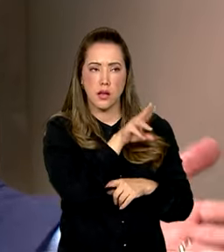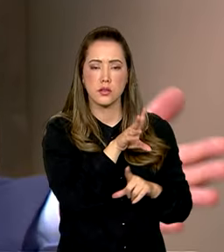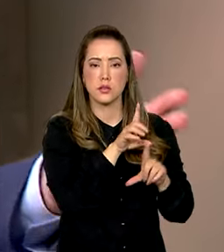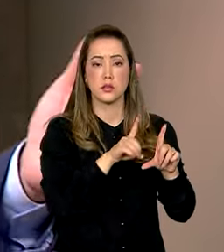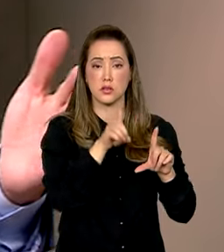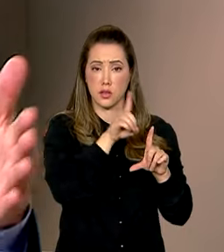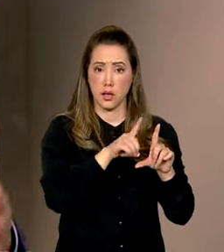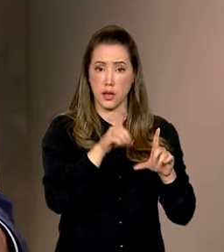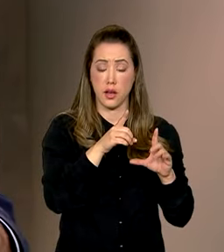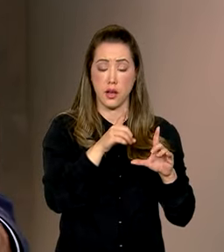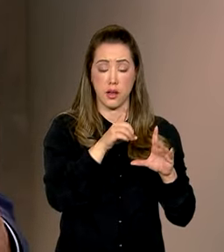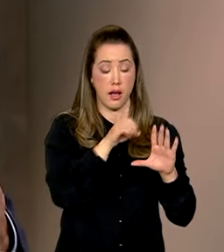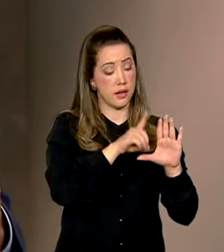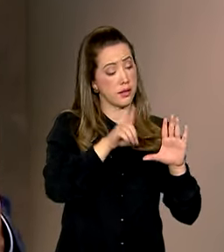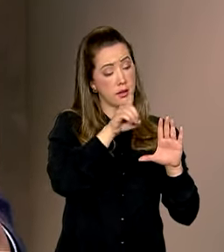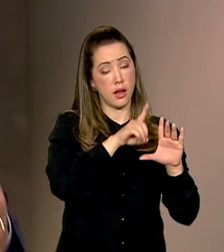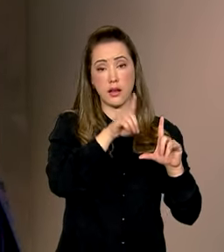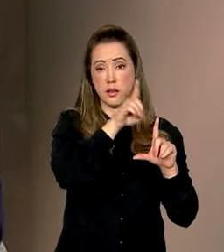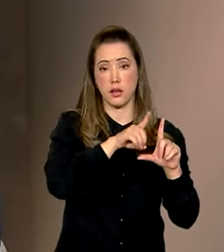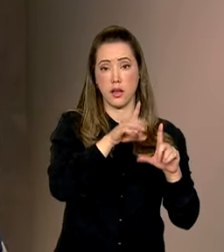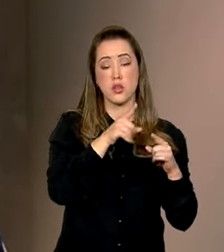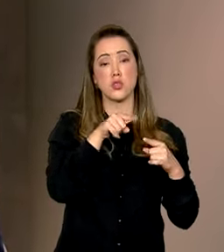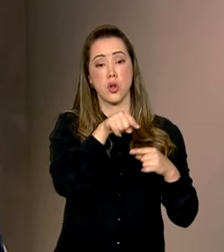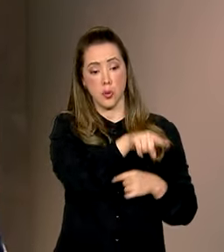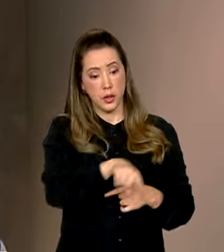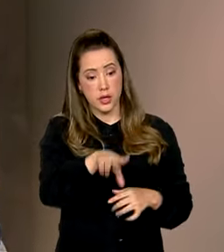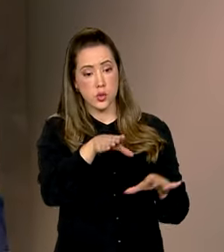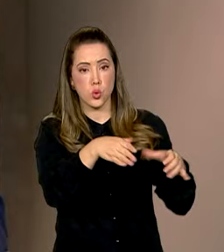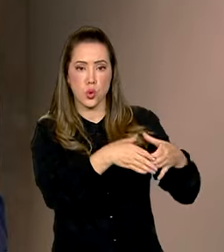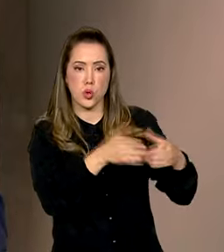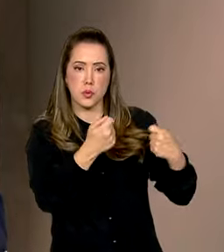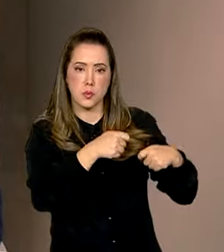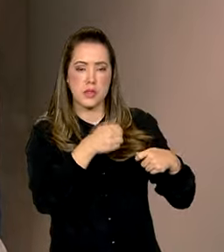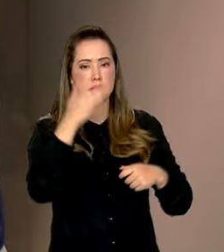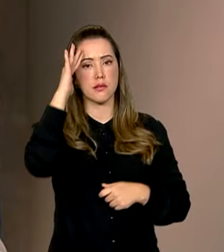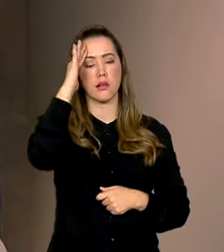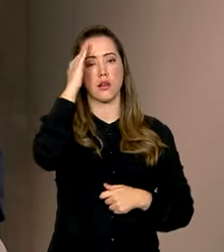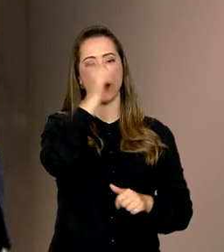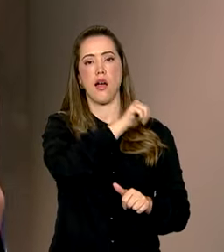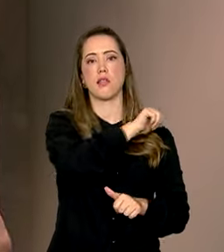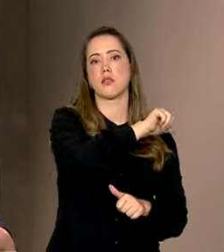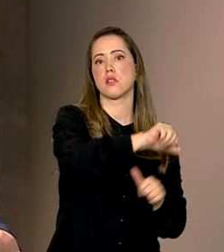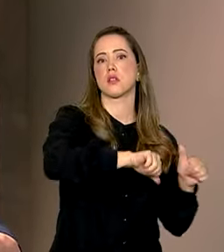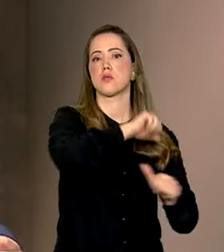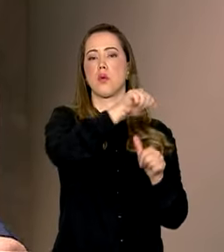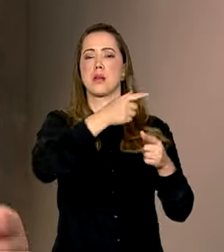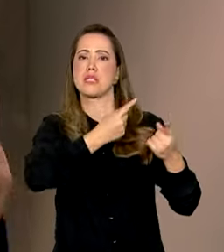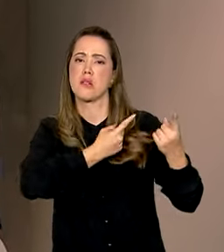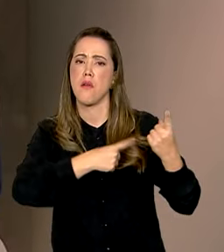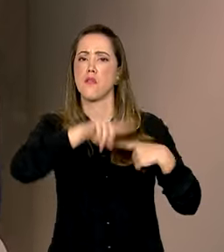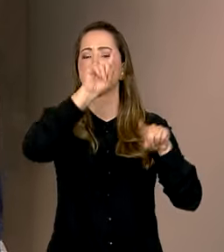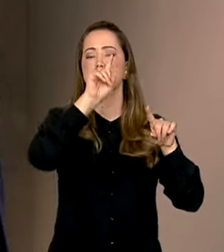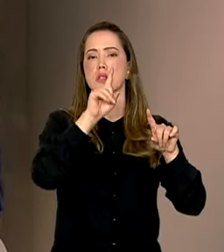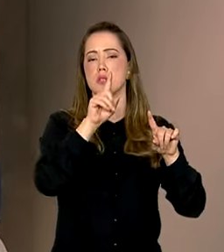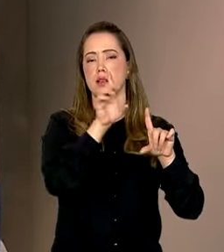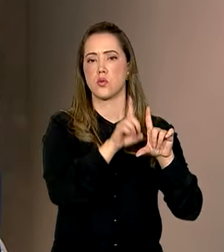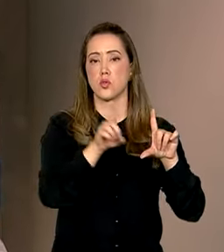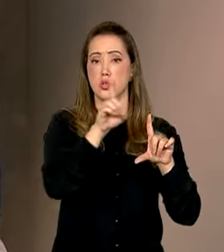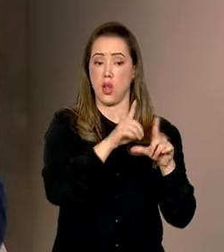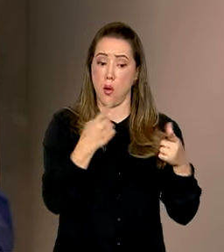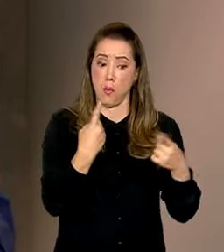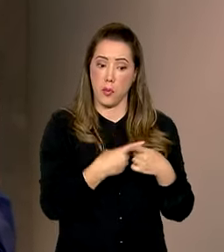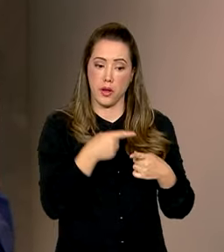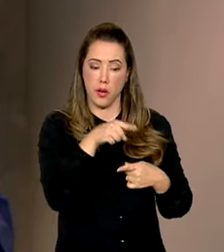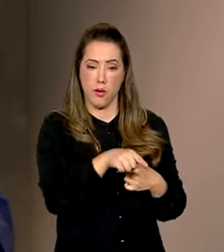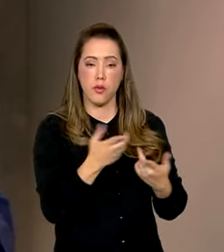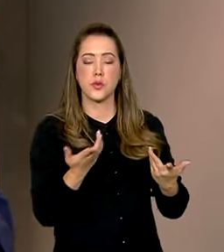minoria, ela entenda o poder da transformação digital. Hoje, transformar digitalmente é incluir as pessoas